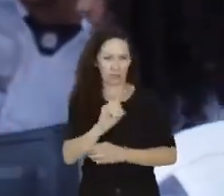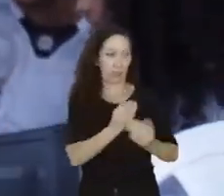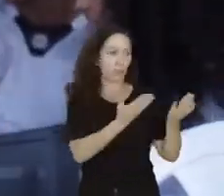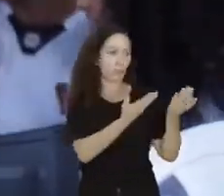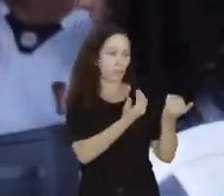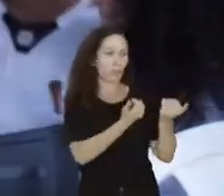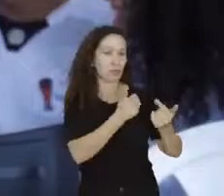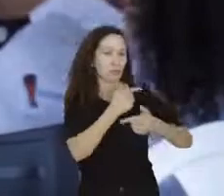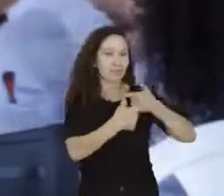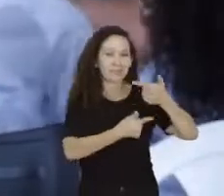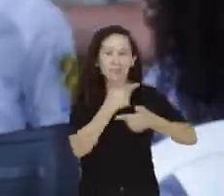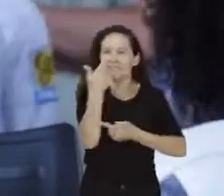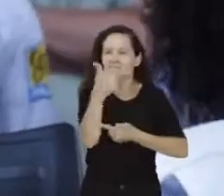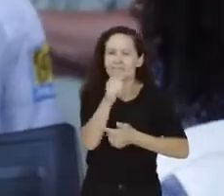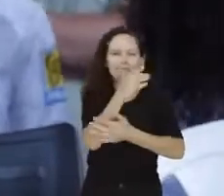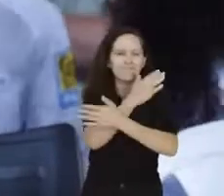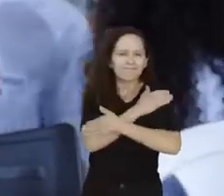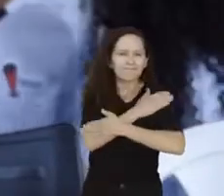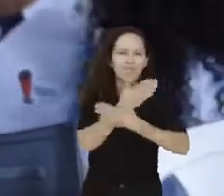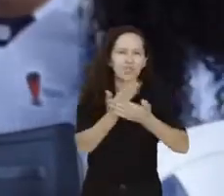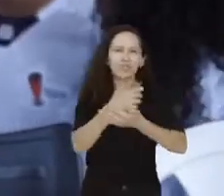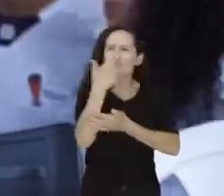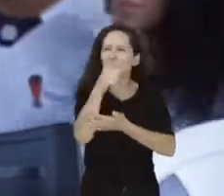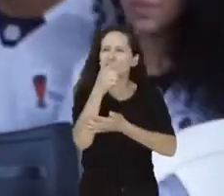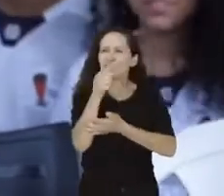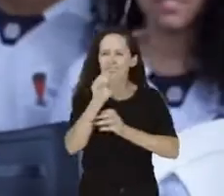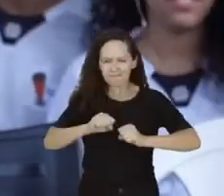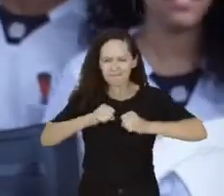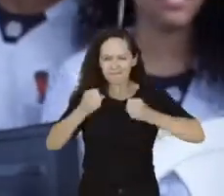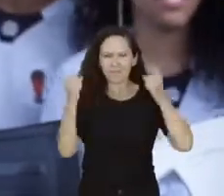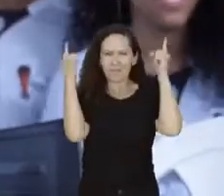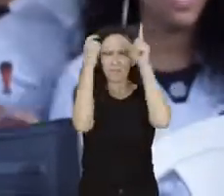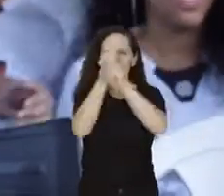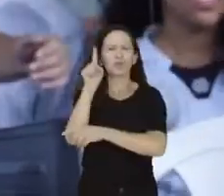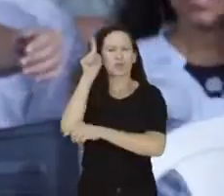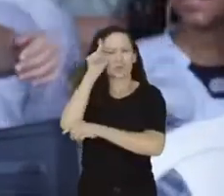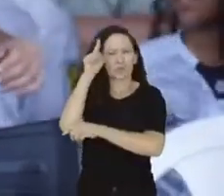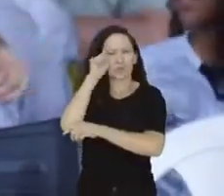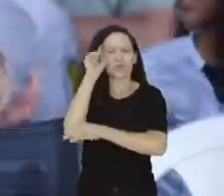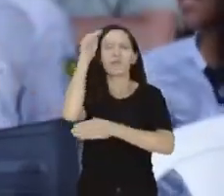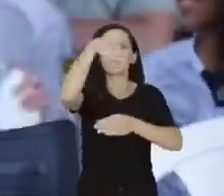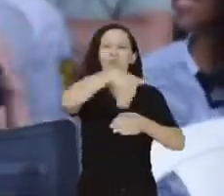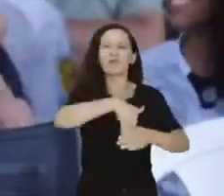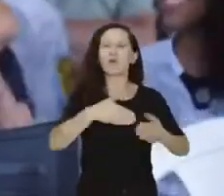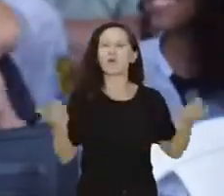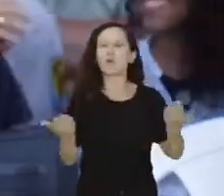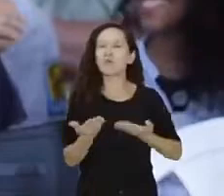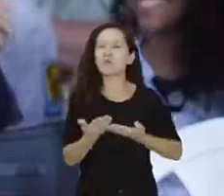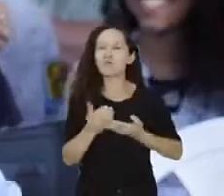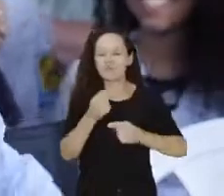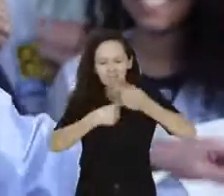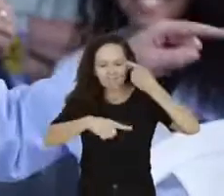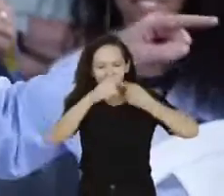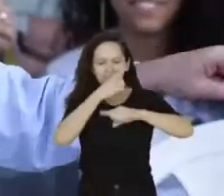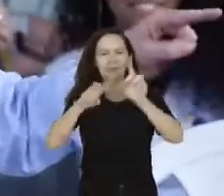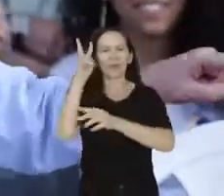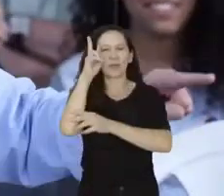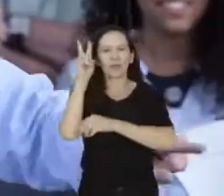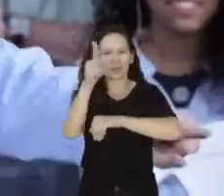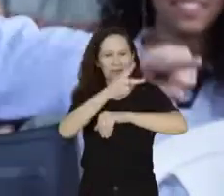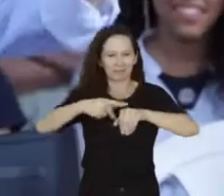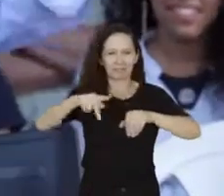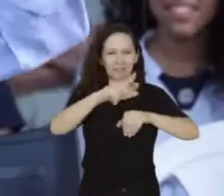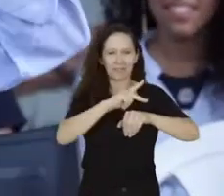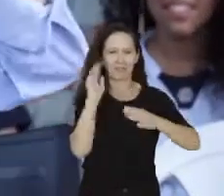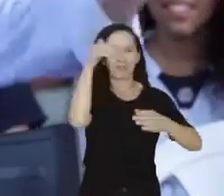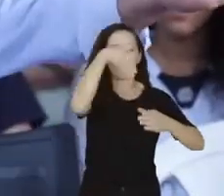estudo, enfrentando todo tipo de dificuldade, votar e mudar a história desse país, elegendo Lula